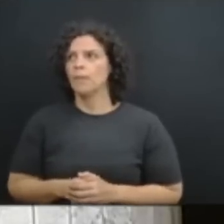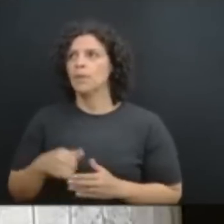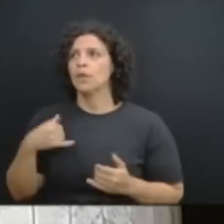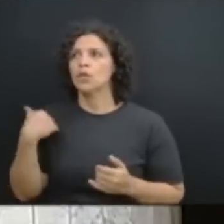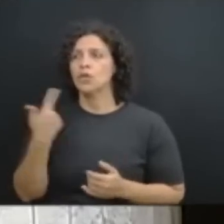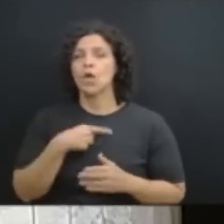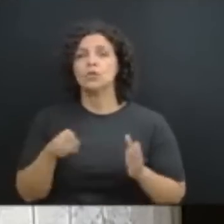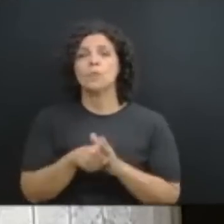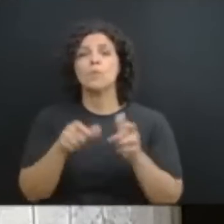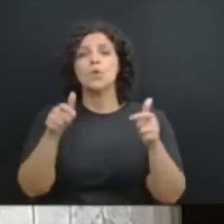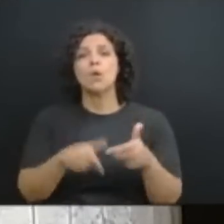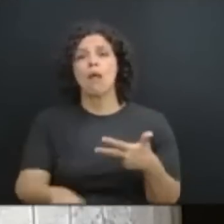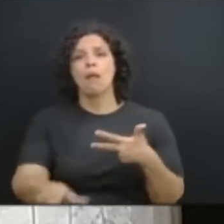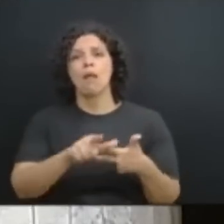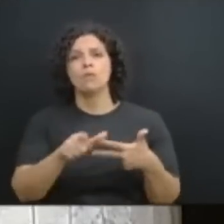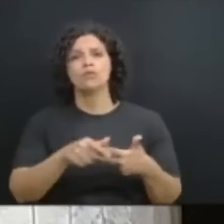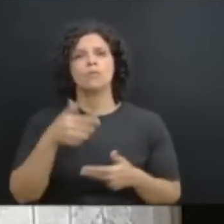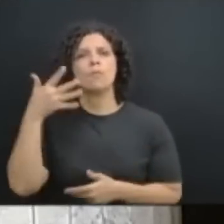num parlamento,